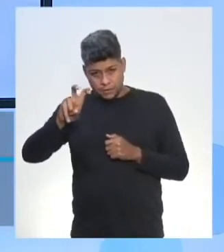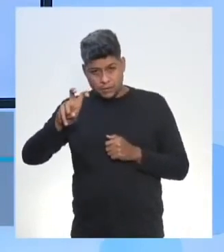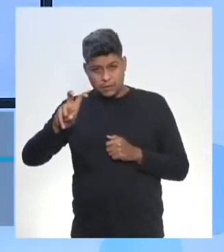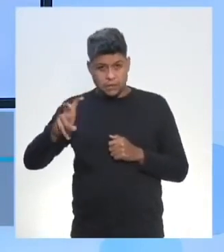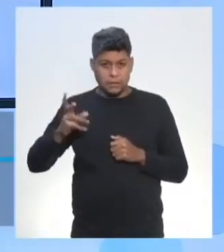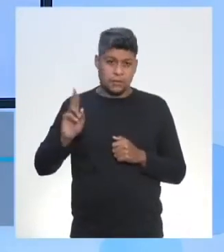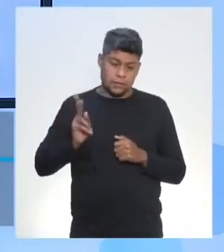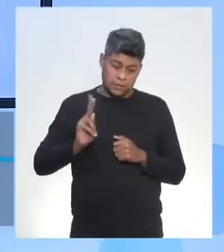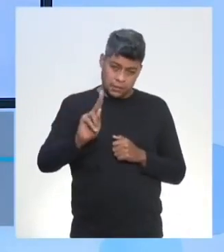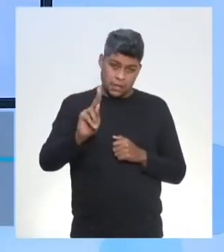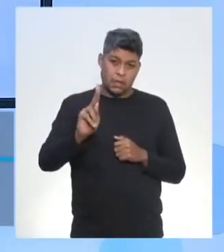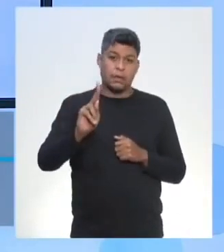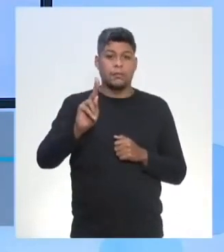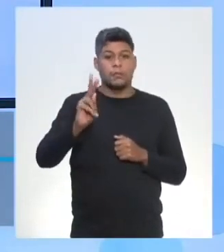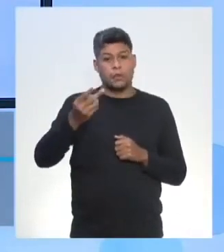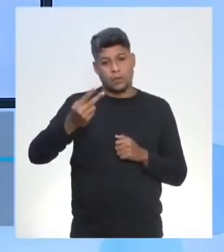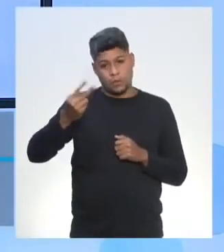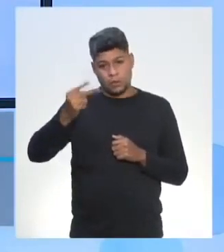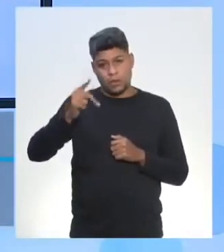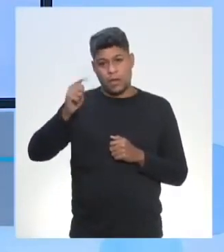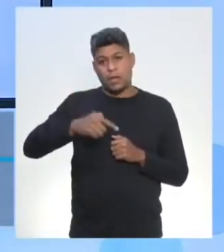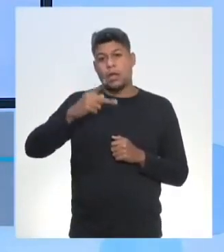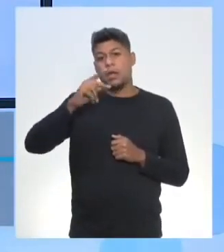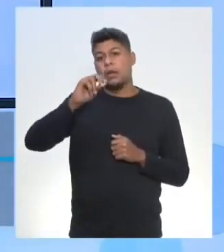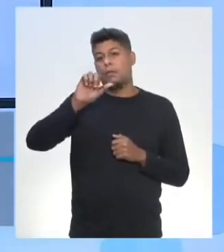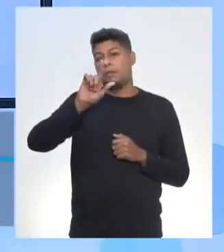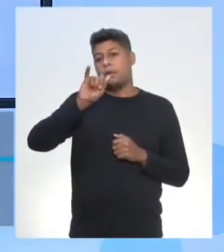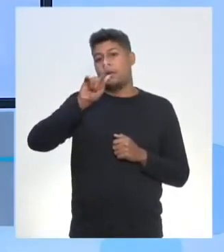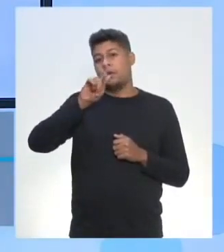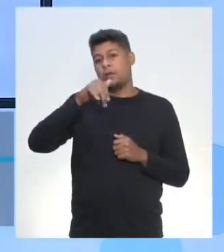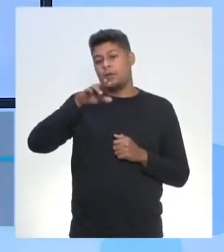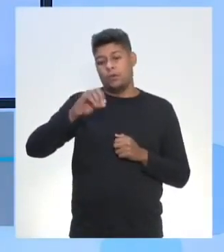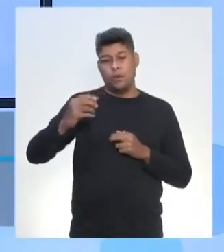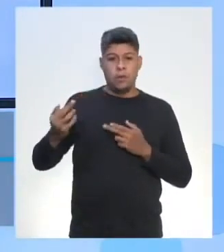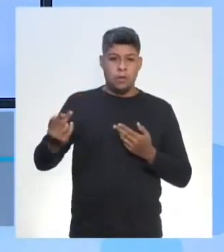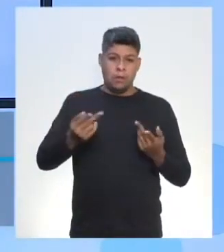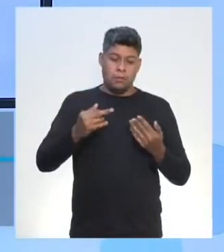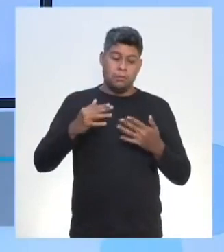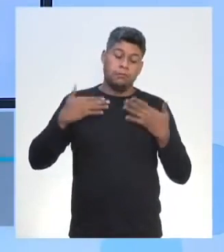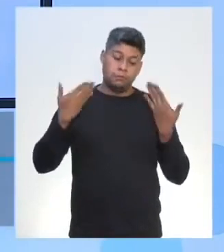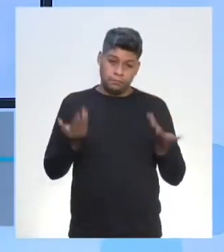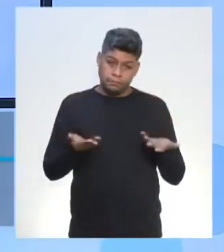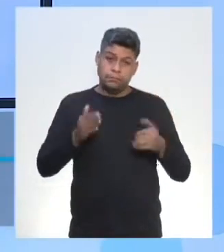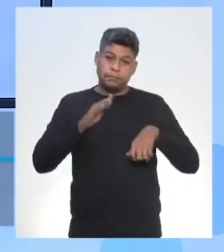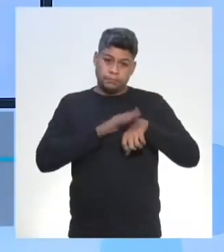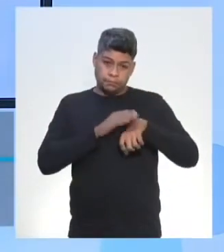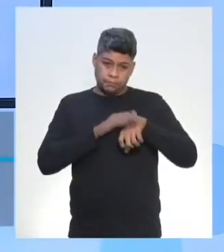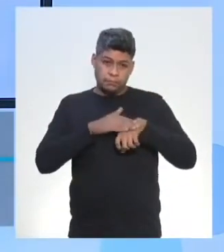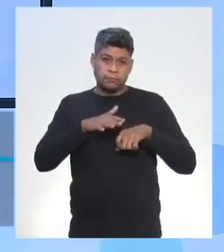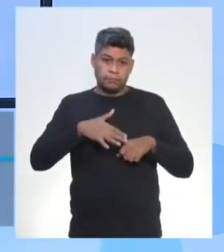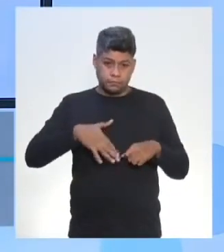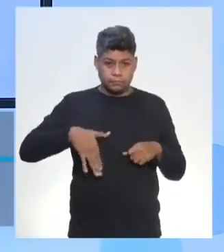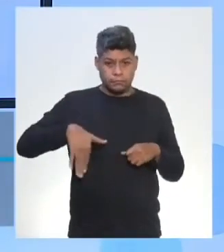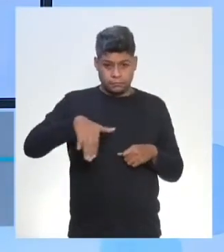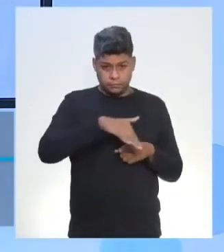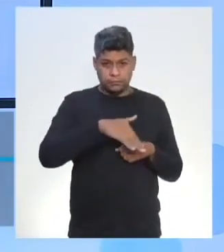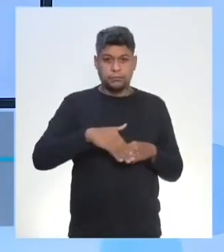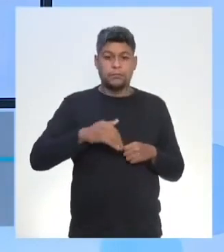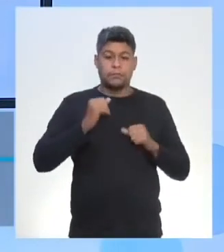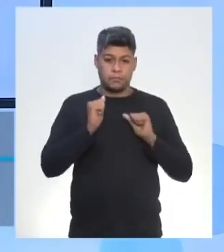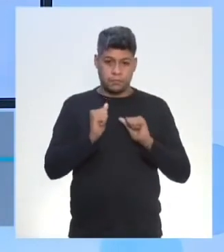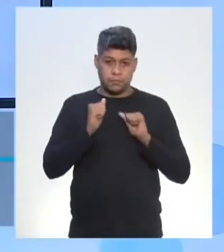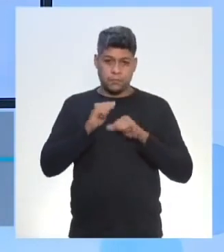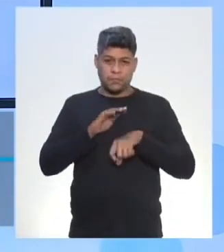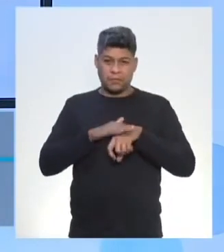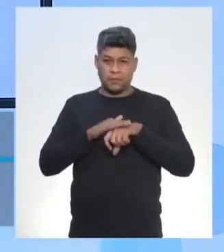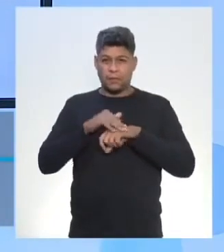E sempre vai ser um quadrado, né, porque é um polígono que tem 2 lados iguais. Então, é por isso que a gente chama esse expoente, que é a segunda potência, a gente